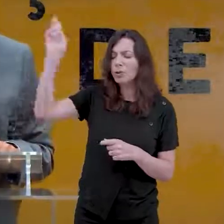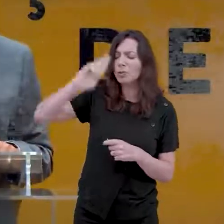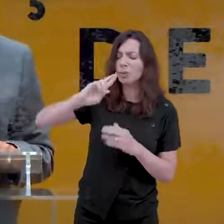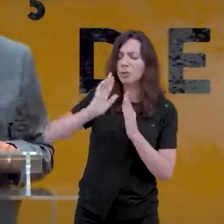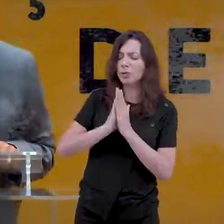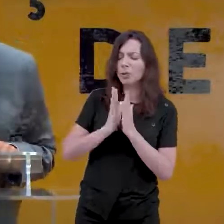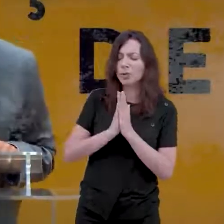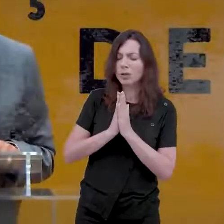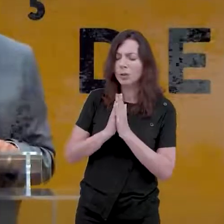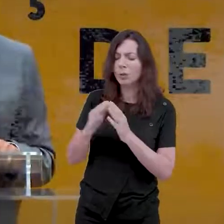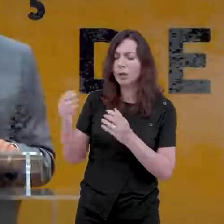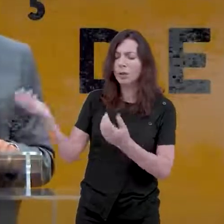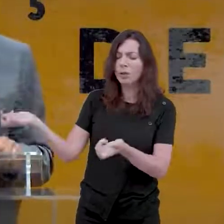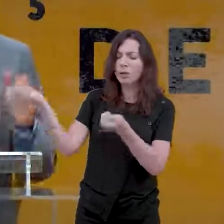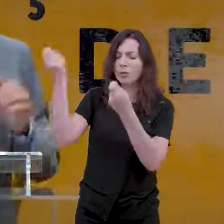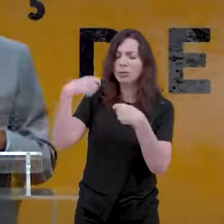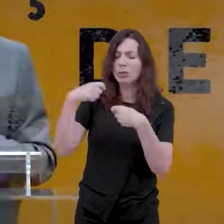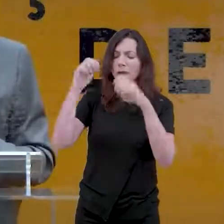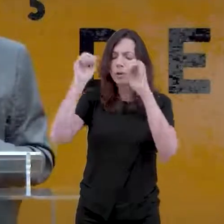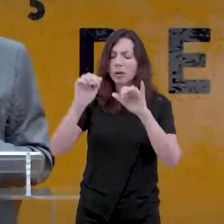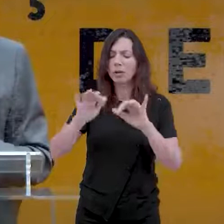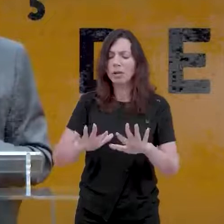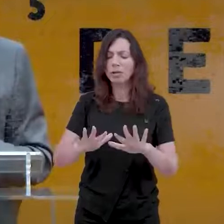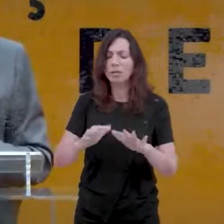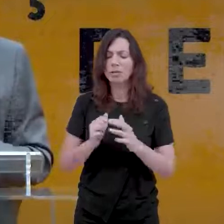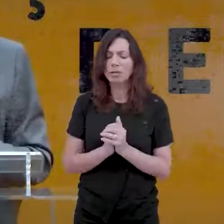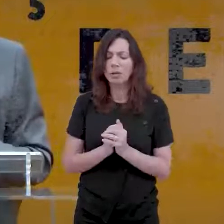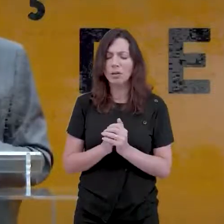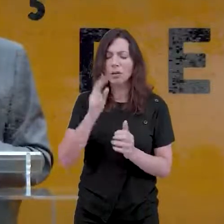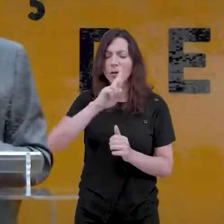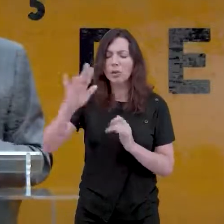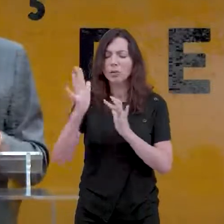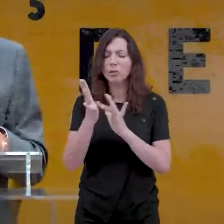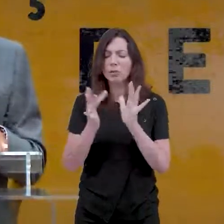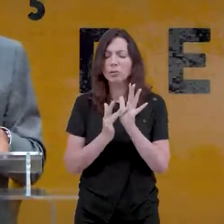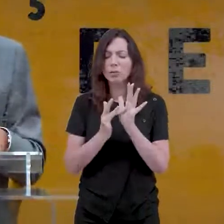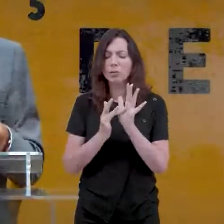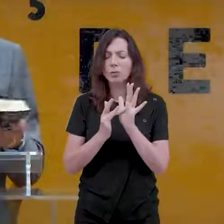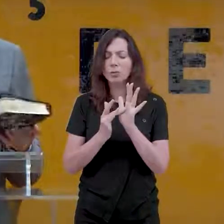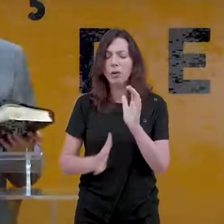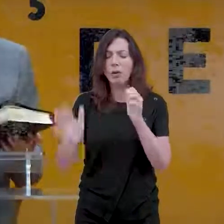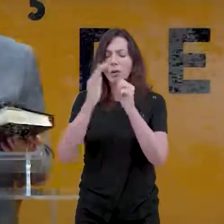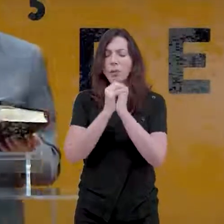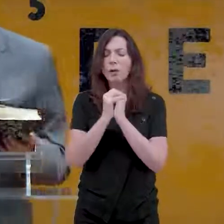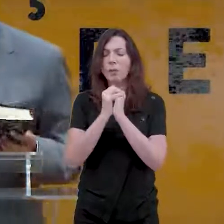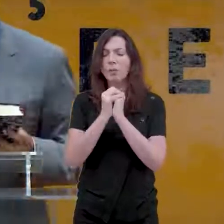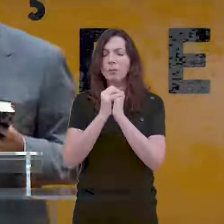final receberemos glória. Bendito é o Teu nome, em nome de Jesus. Amém.